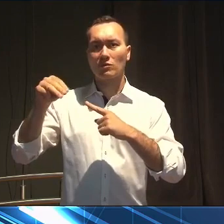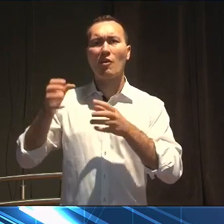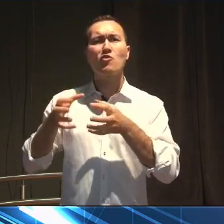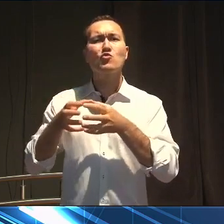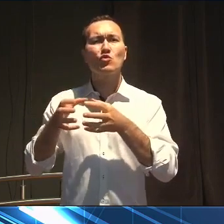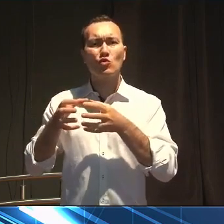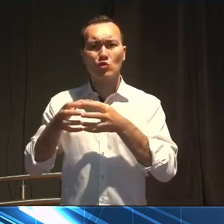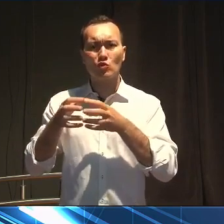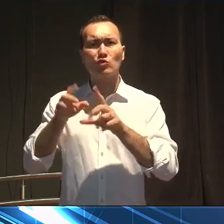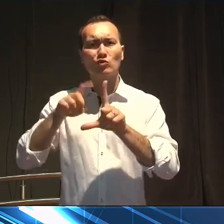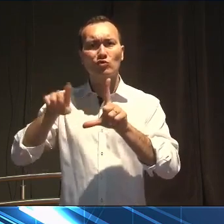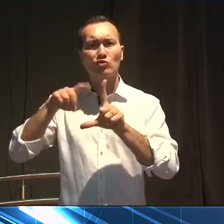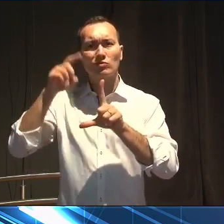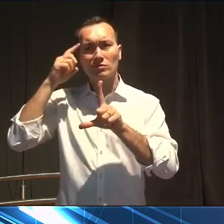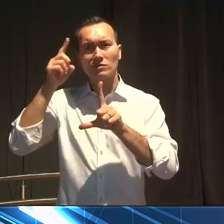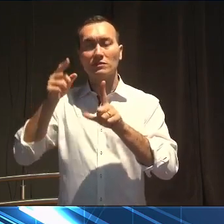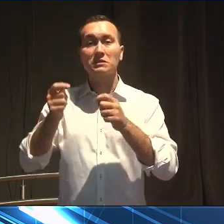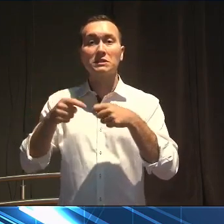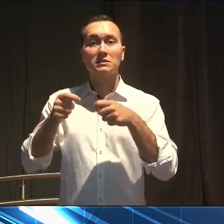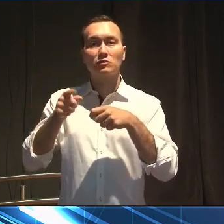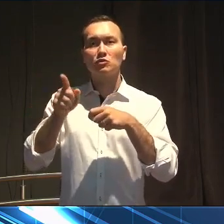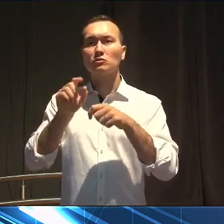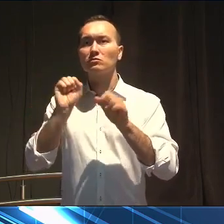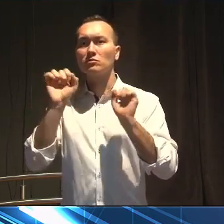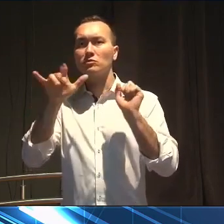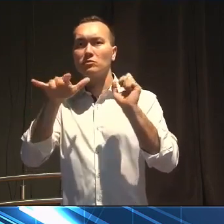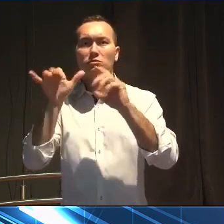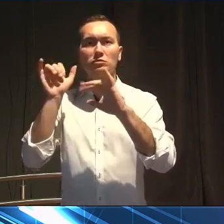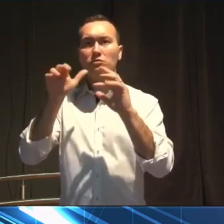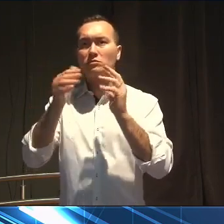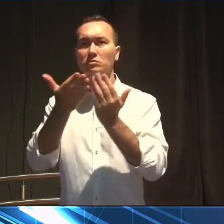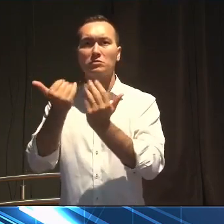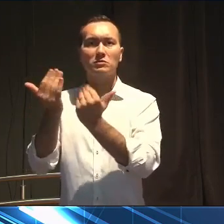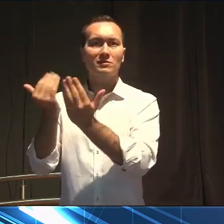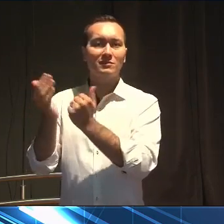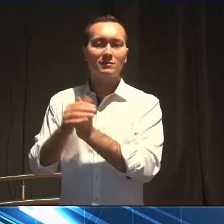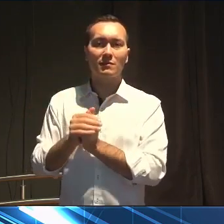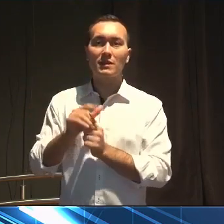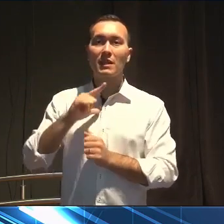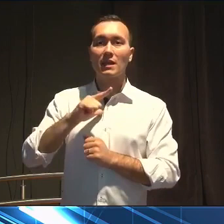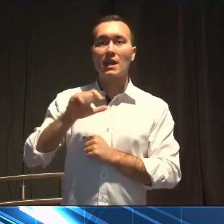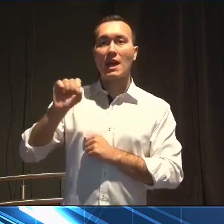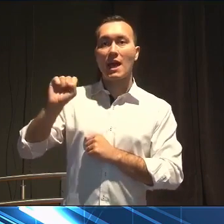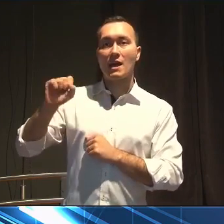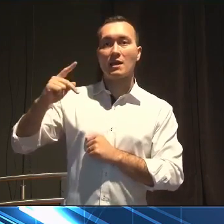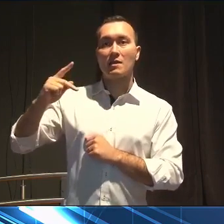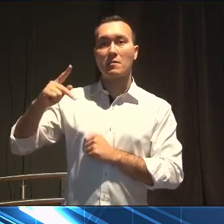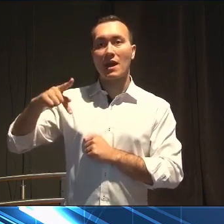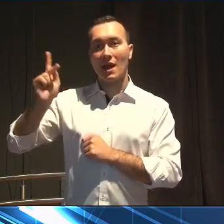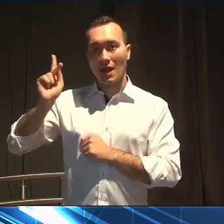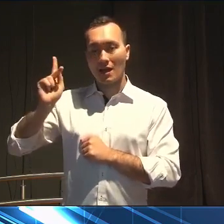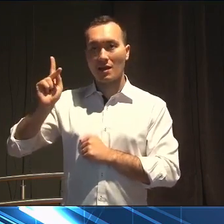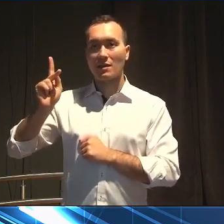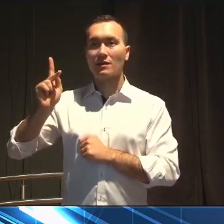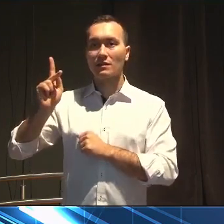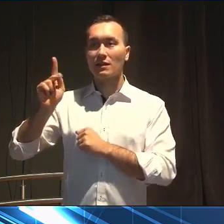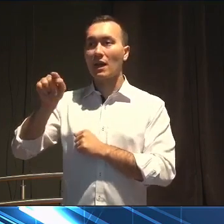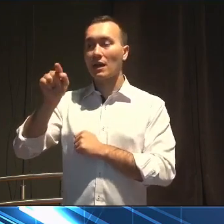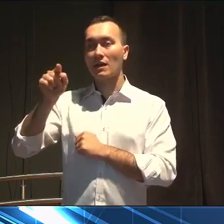resolver os problemas do dia a dia. A gente tem mais de 150 SDKs dentro da NVIDIA, e mais de 500